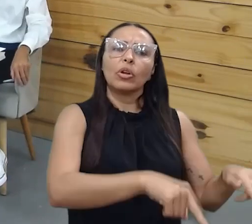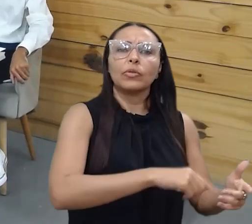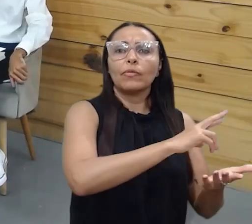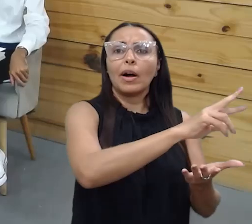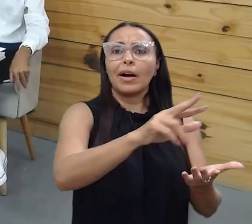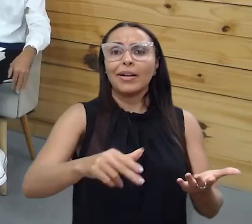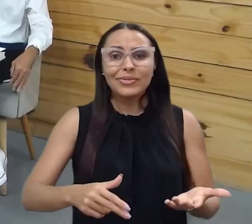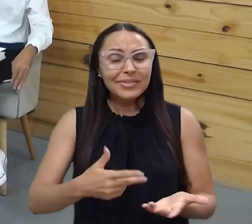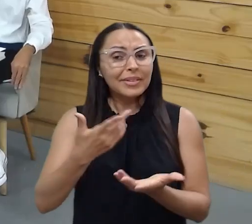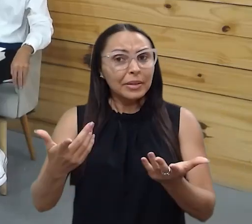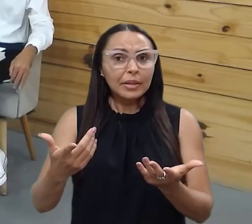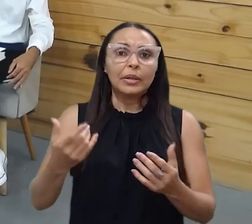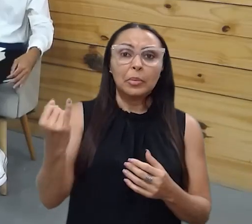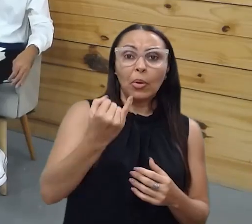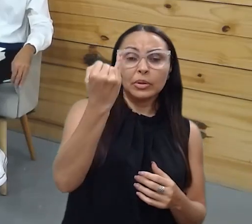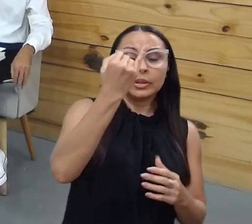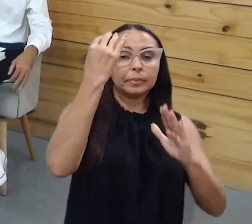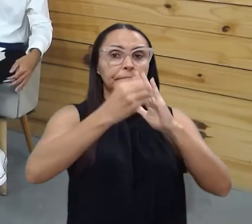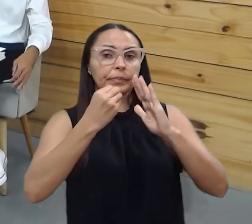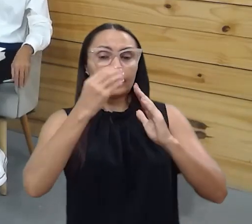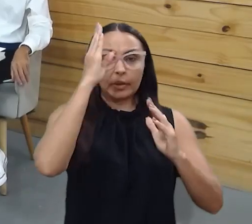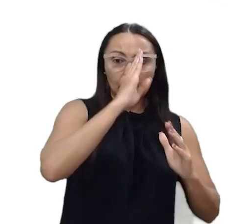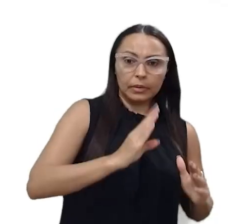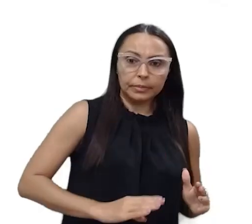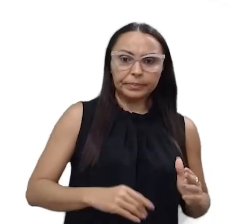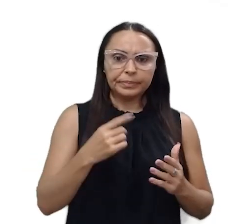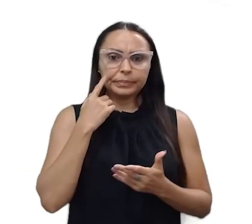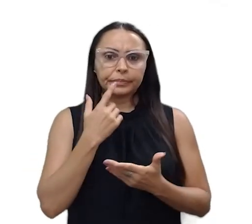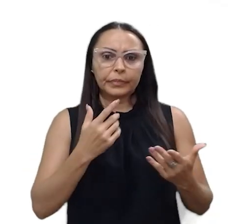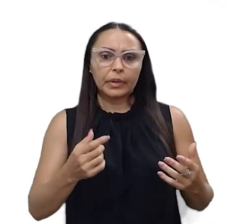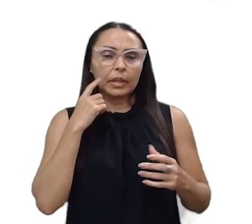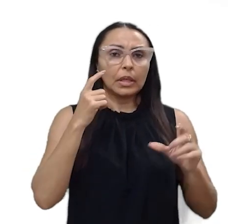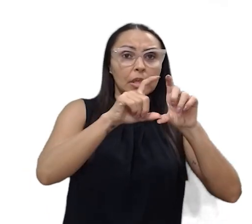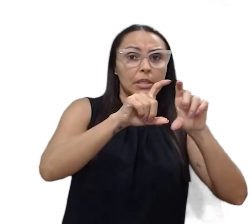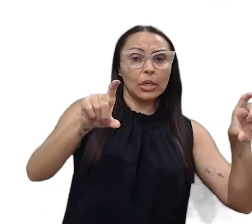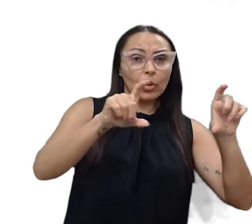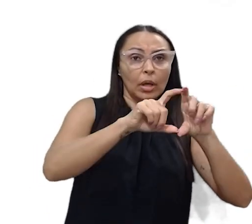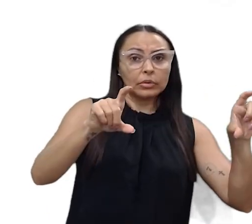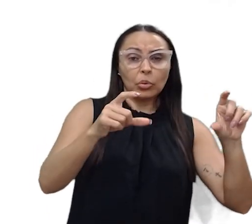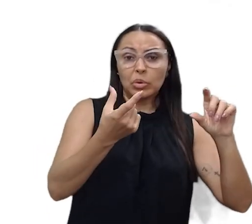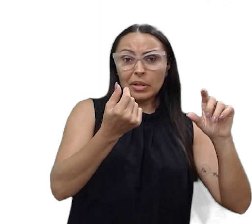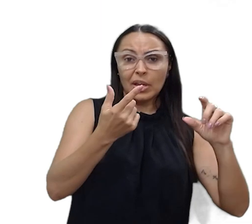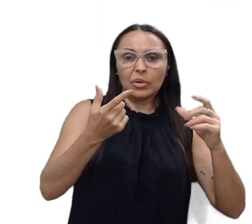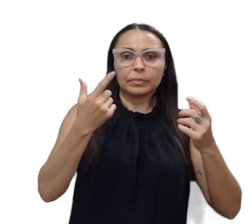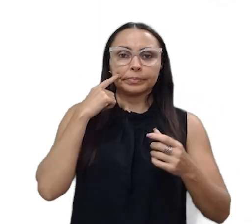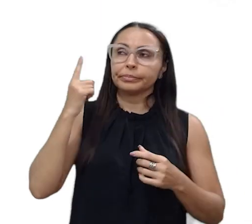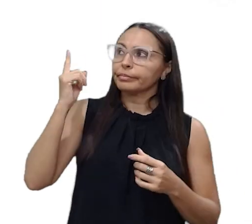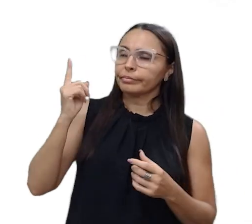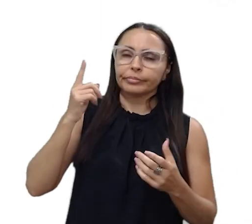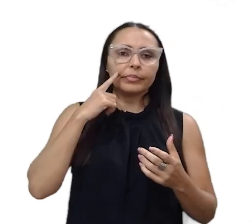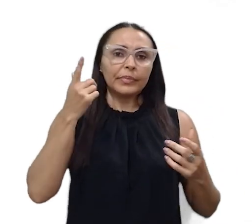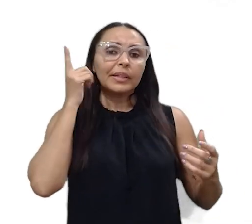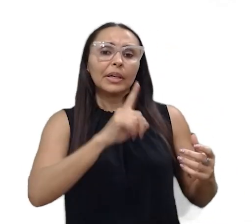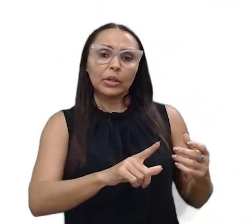muito importantes para o design brasileiro. Um desses projetos é a Cédula de Cruzeiro, né, que foi um concurso para desenhar a nova cédula. Aloysio